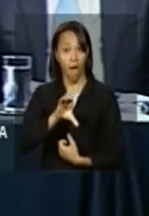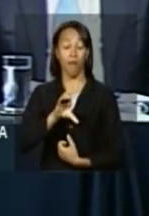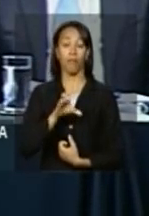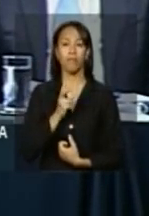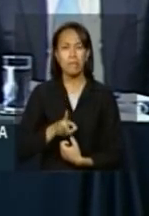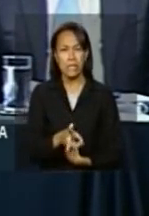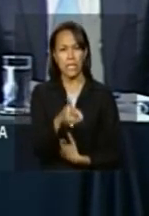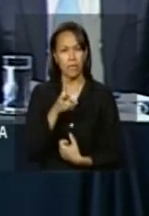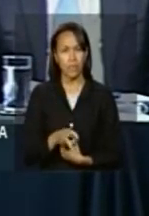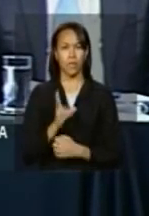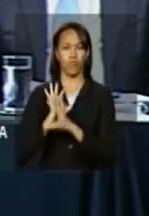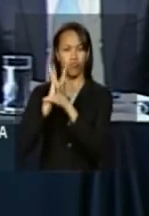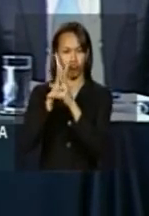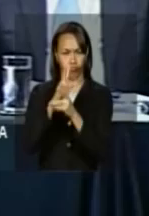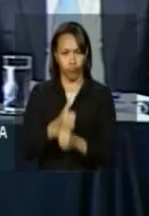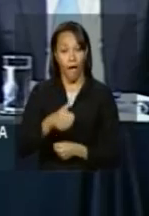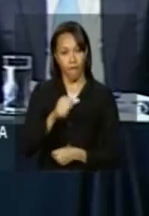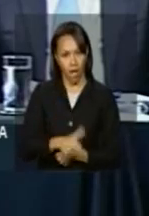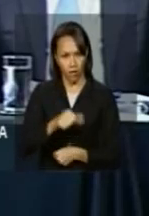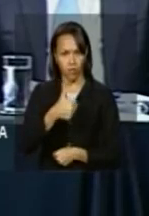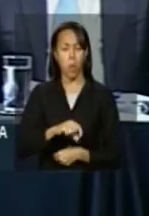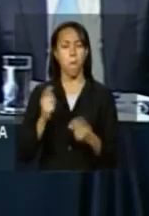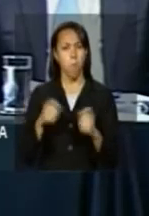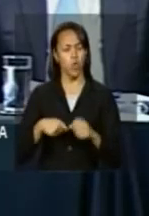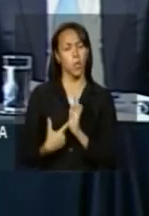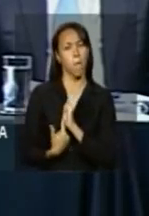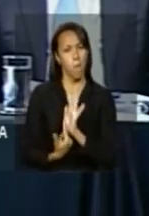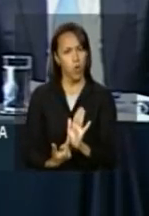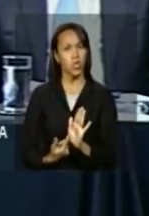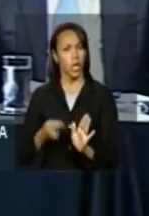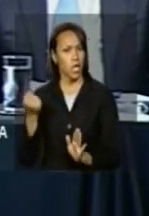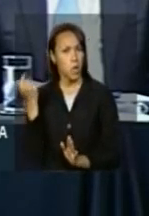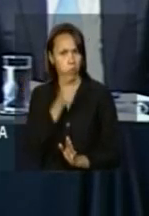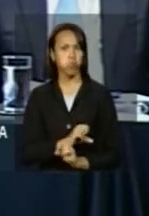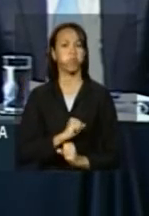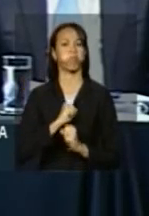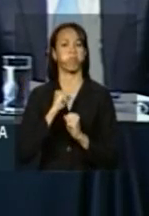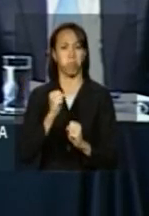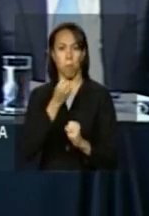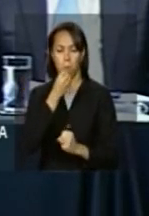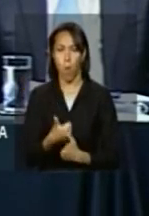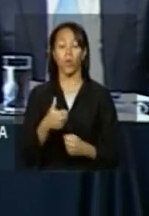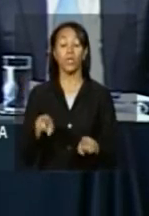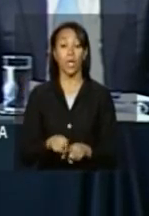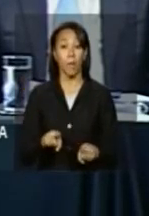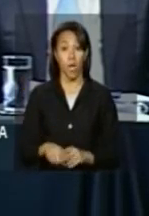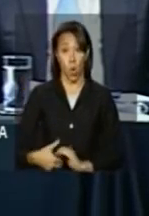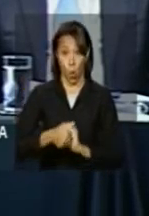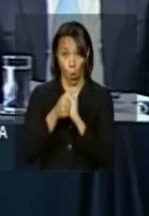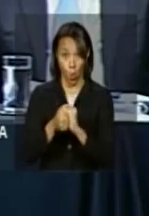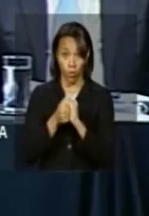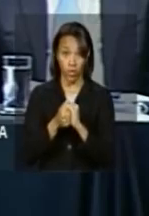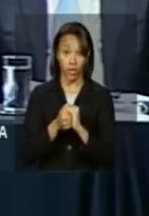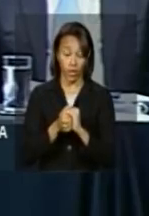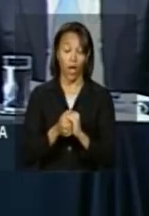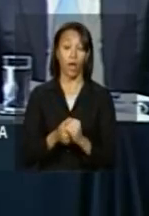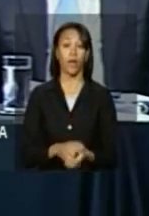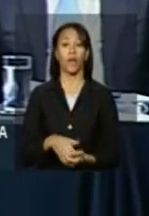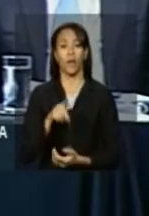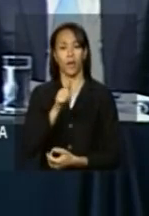cada balanço, a gente possa mostrar aqui que ele bate recordes. Queria cumprimentar o doutor